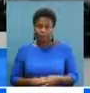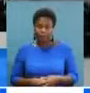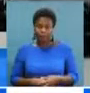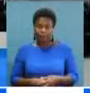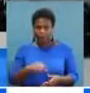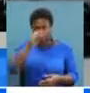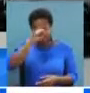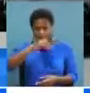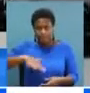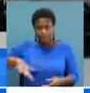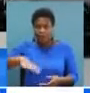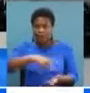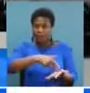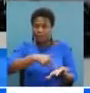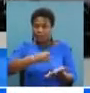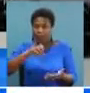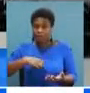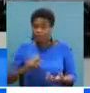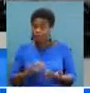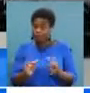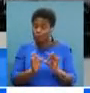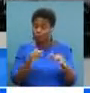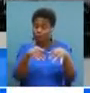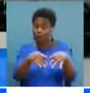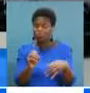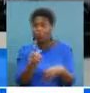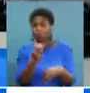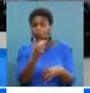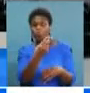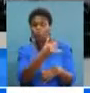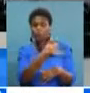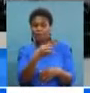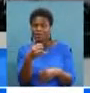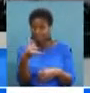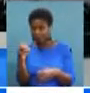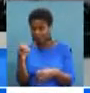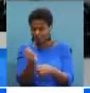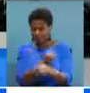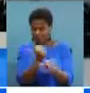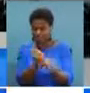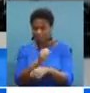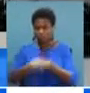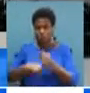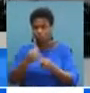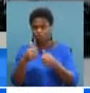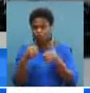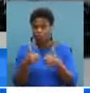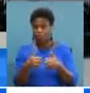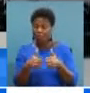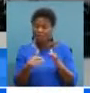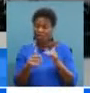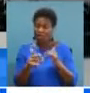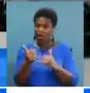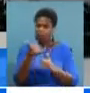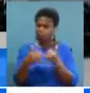E o Parque Tecnológico de Cabo Verde deverá ficar pronto em outubro de 2020. As obras vão a bom ritmo, mas com uma